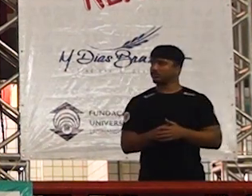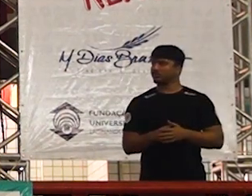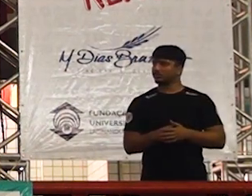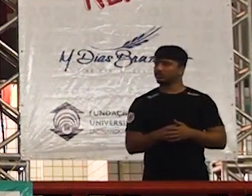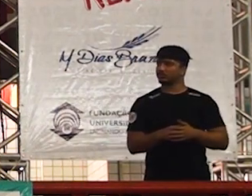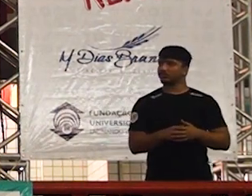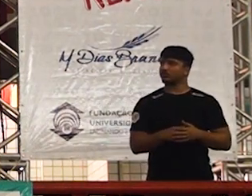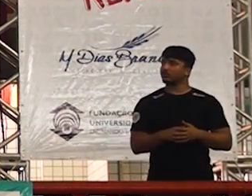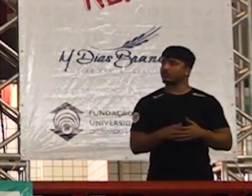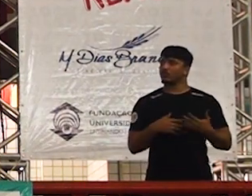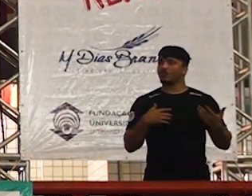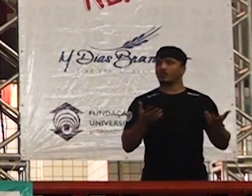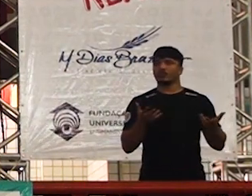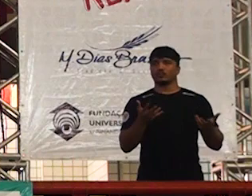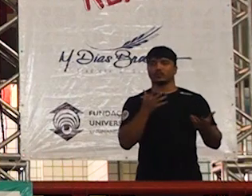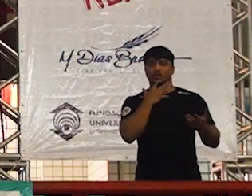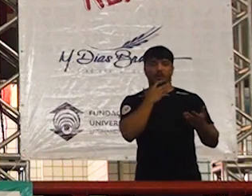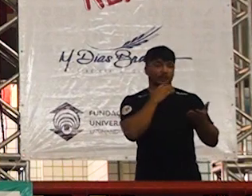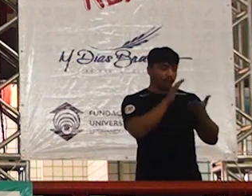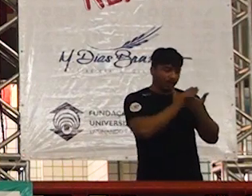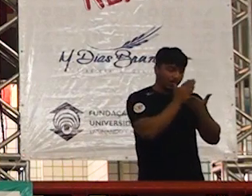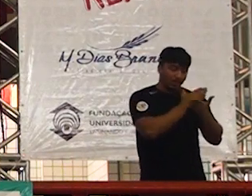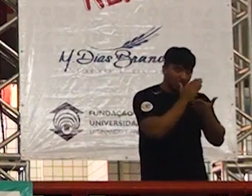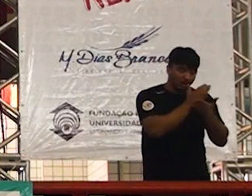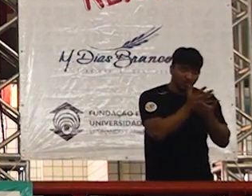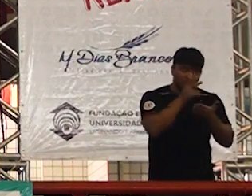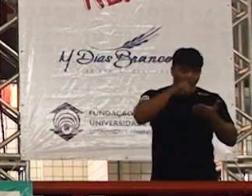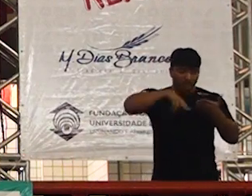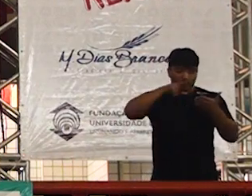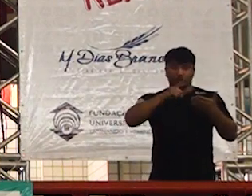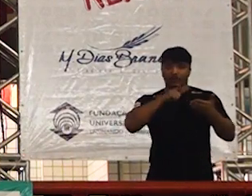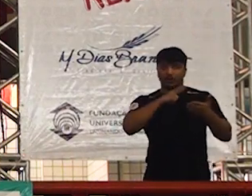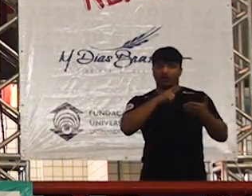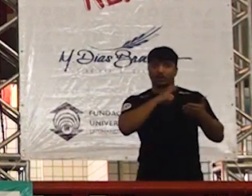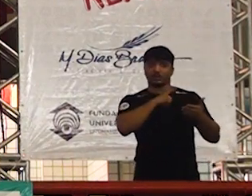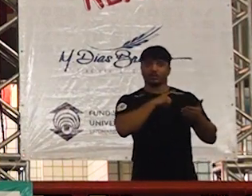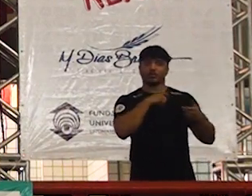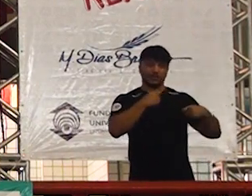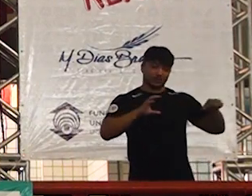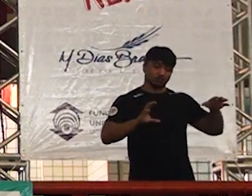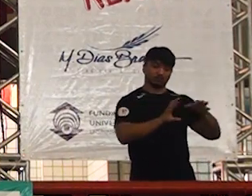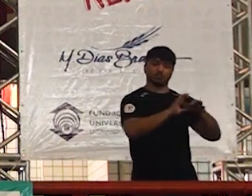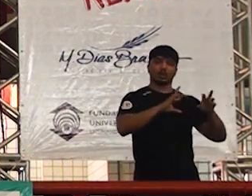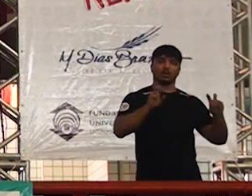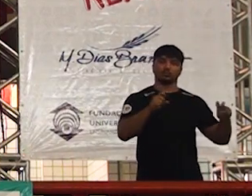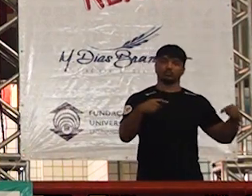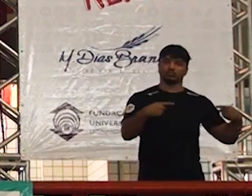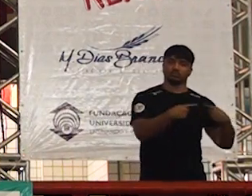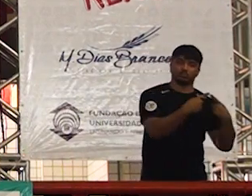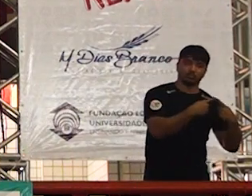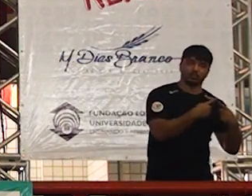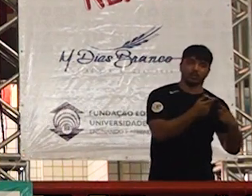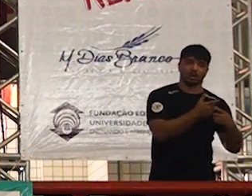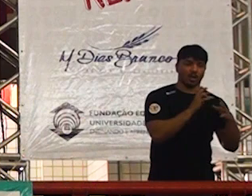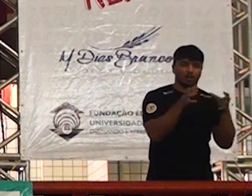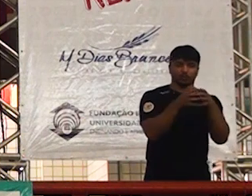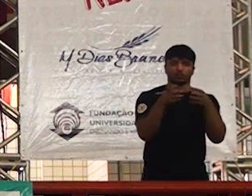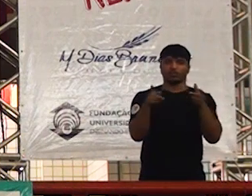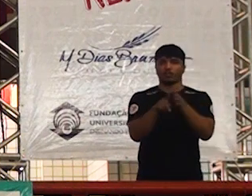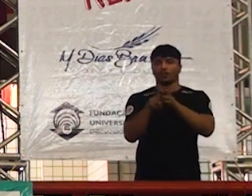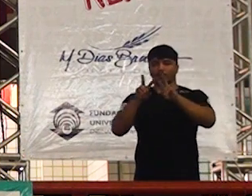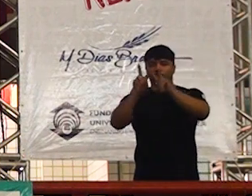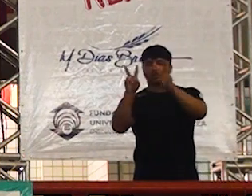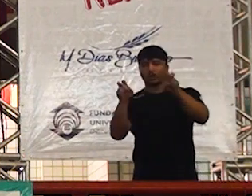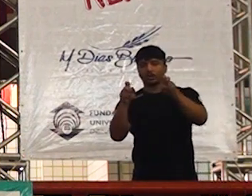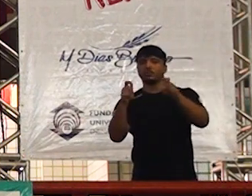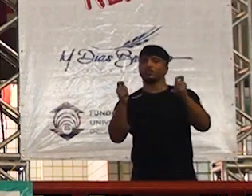Não. O livro que você leu, que tem que ter relação, que tem uma relação com o conjunto do tema,